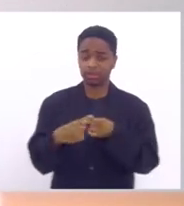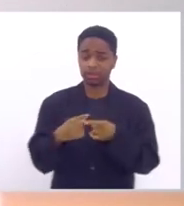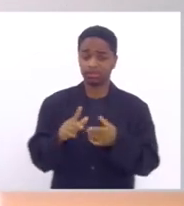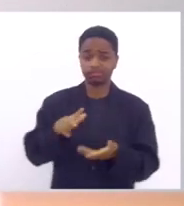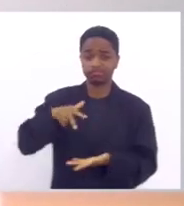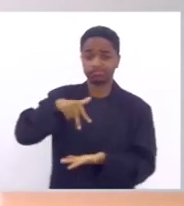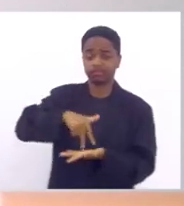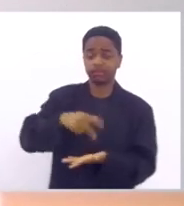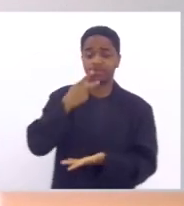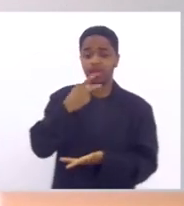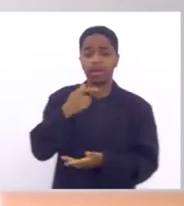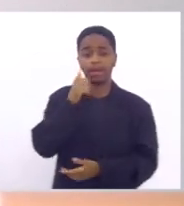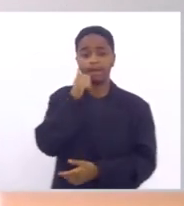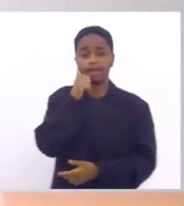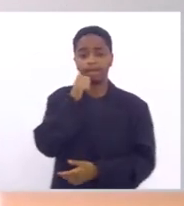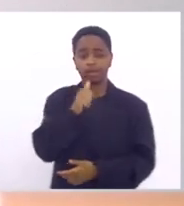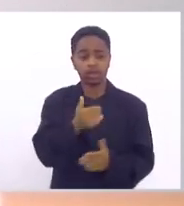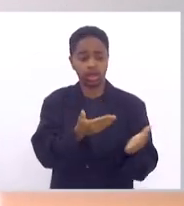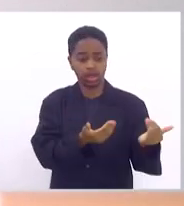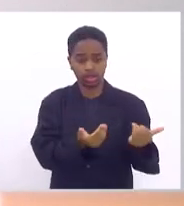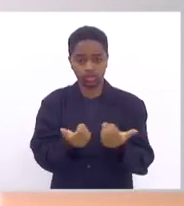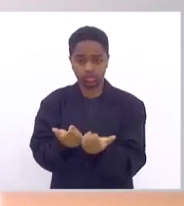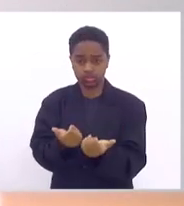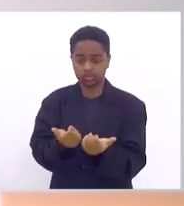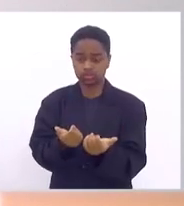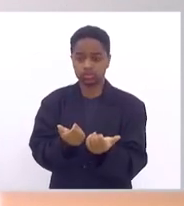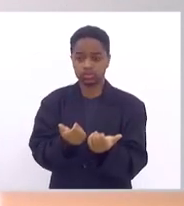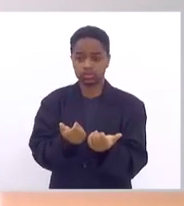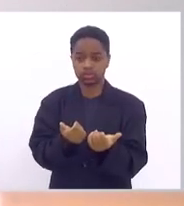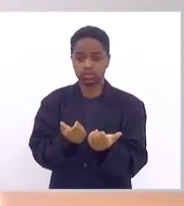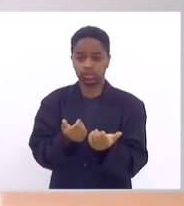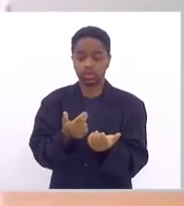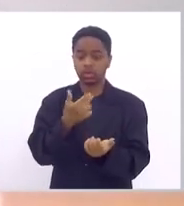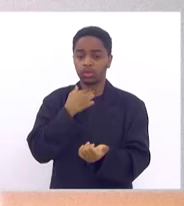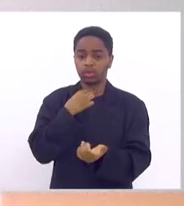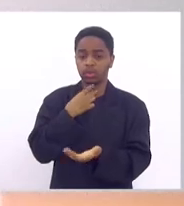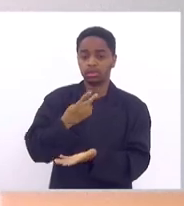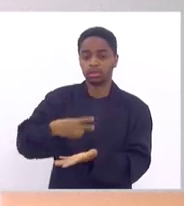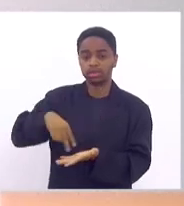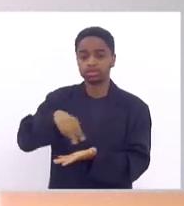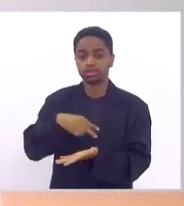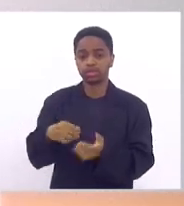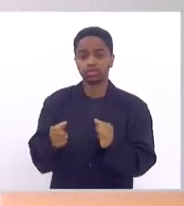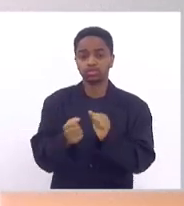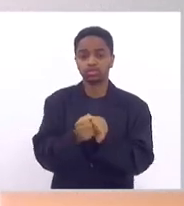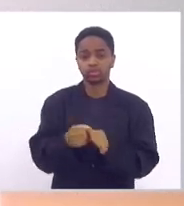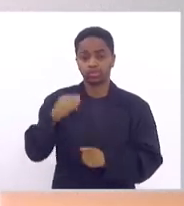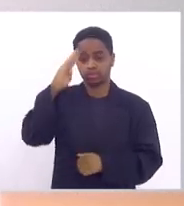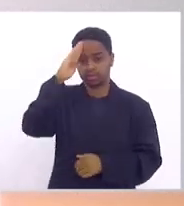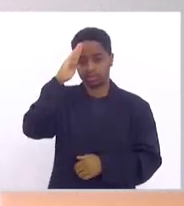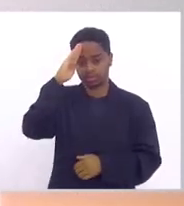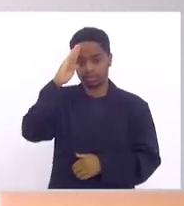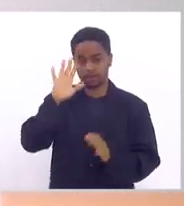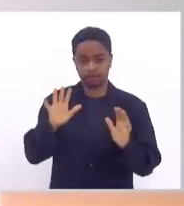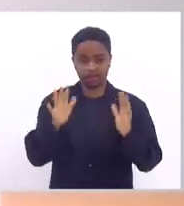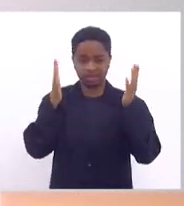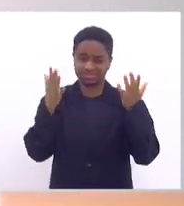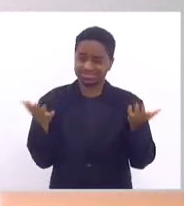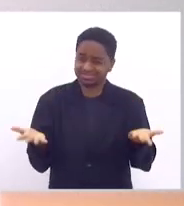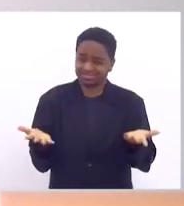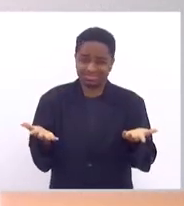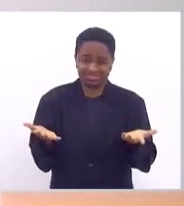e disse que as mulheres não as jovens as mulheres não deviam dançar com os militares nos bailes isso é uma coisa de uma